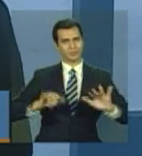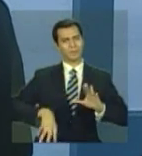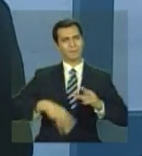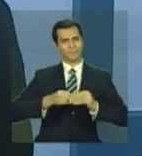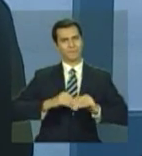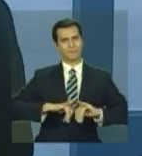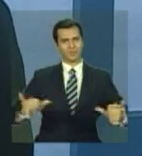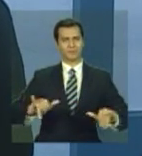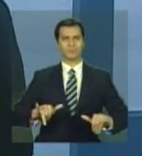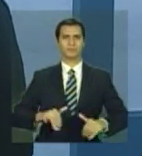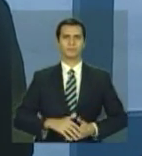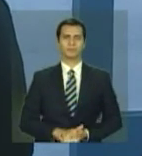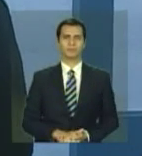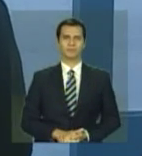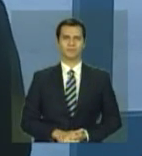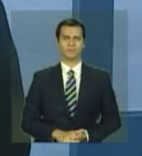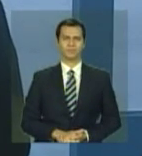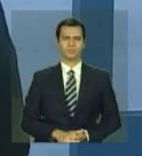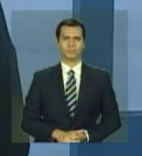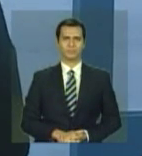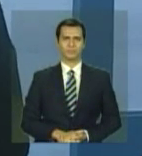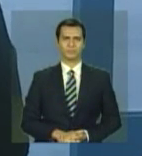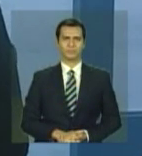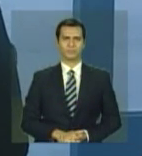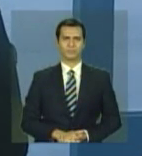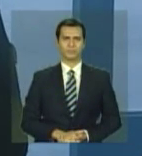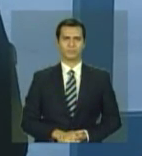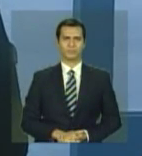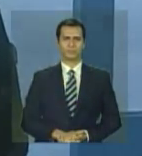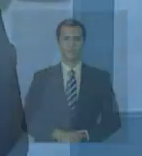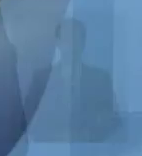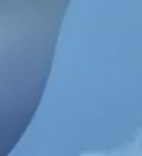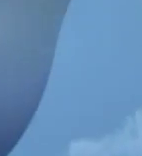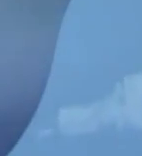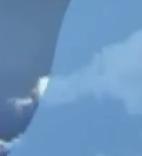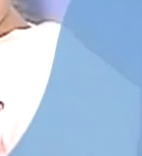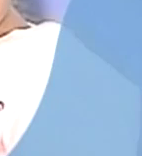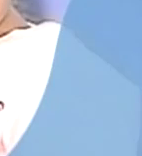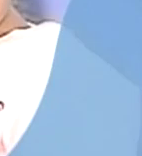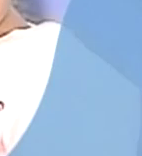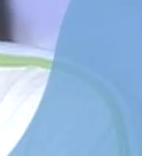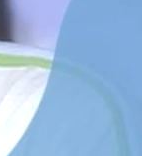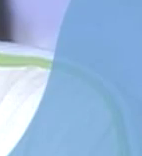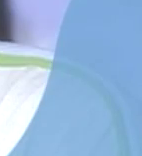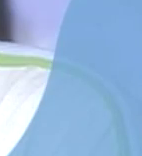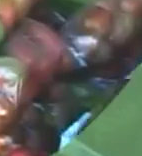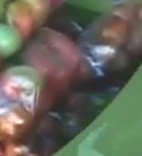informações sobre o PPA. Até já.